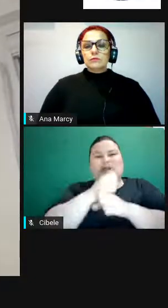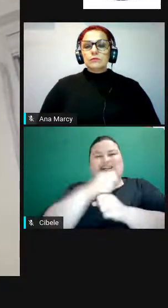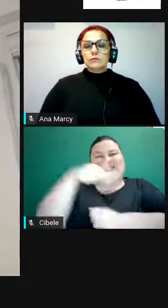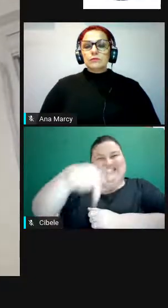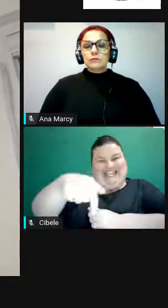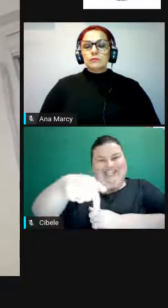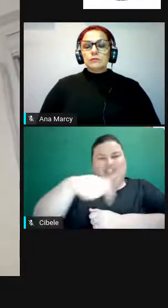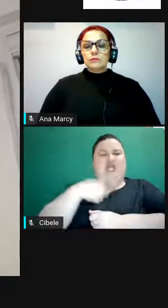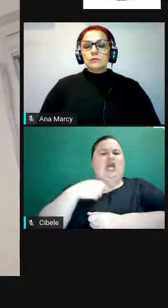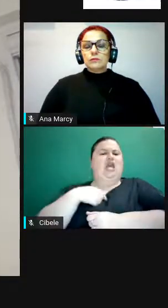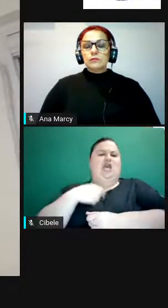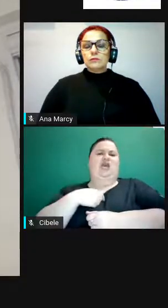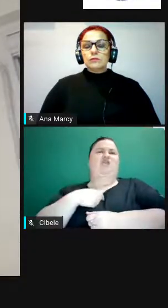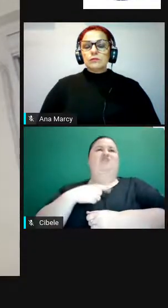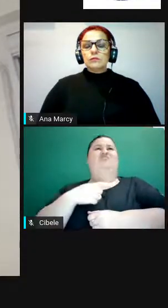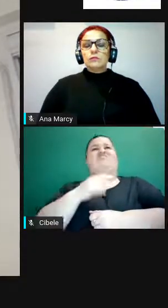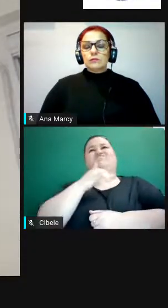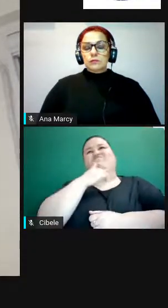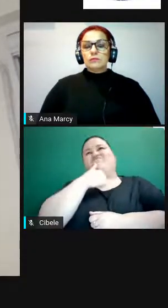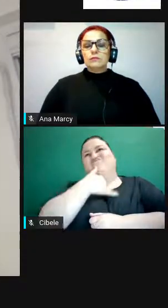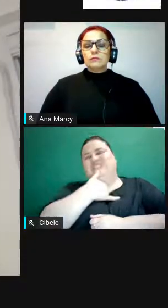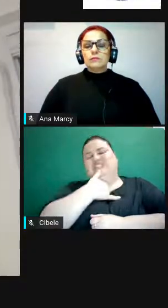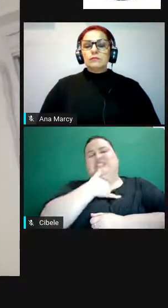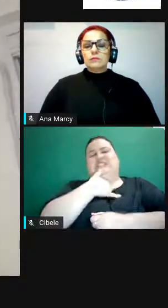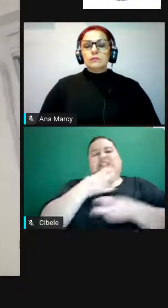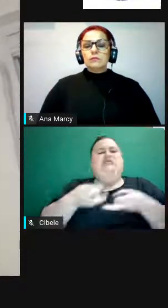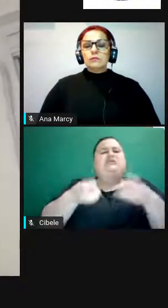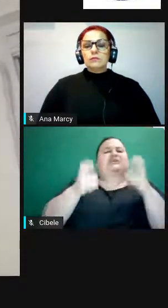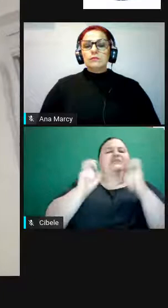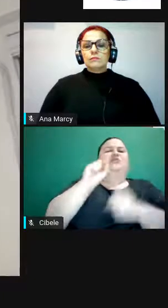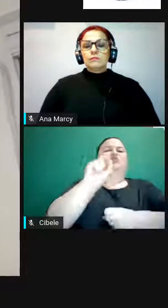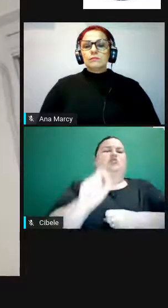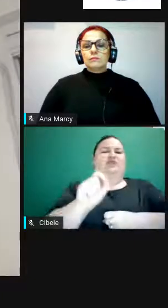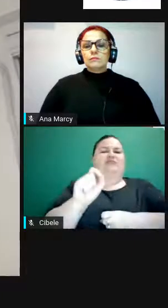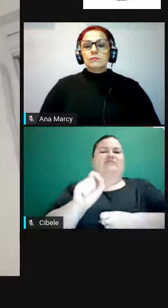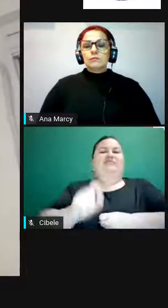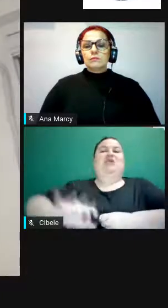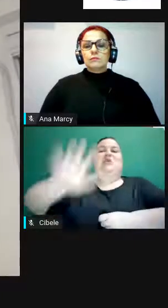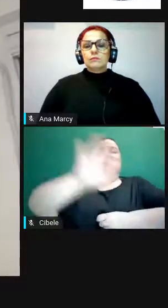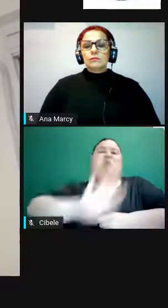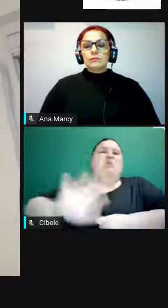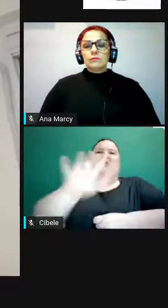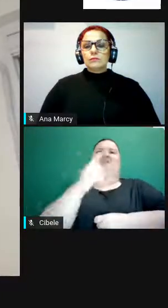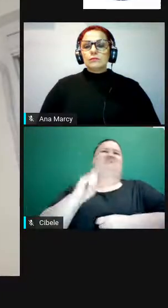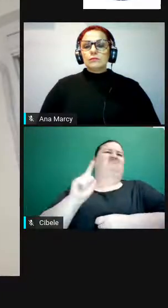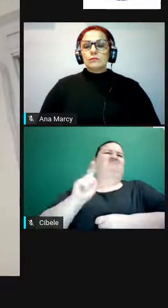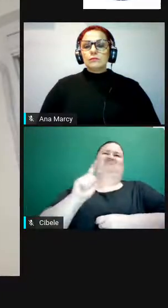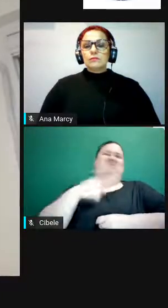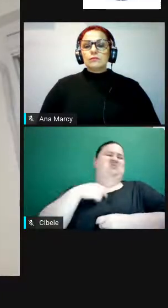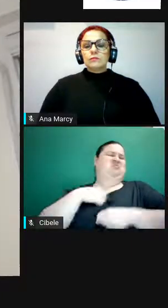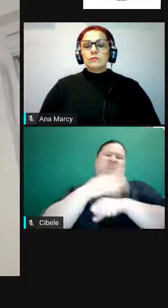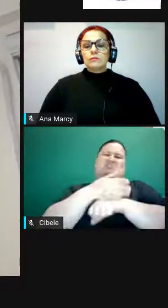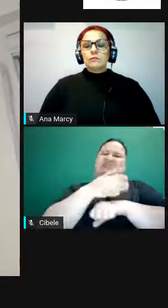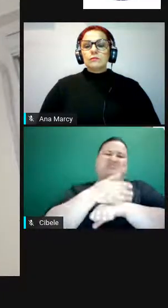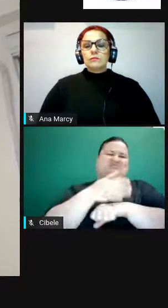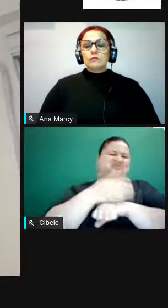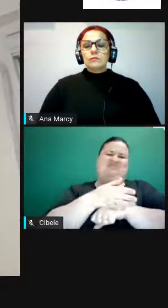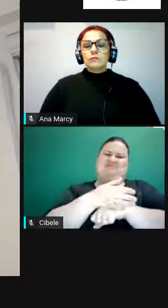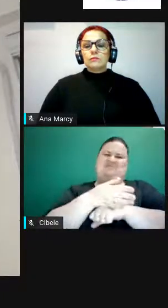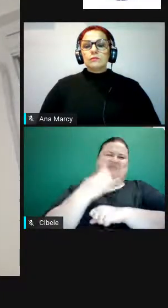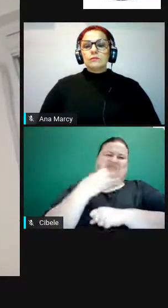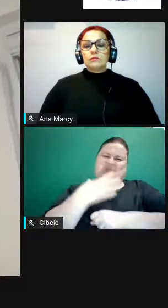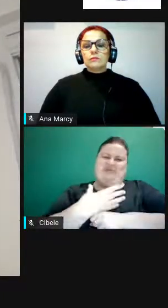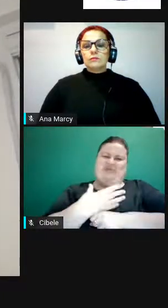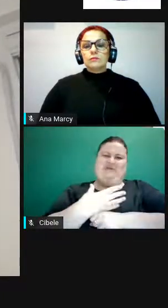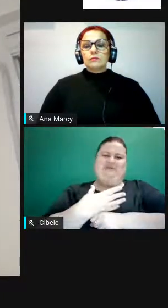satisfeito eu tava me sentindo frustrada e eu tava percebendo que aquele ambiente não era mas também a nesse momento vocês até podem imaginar bom talvez